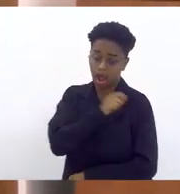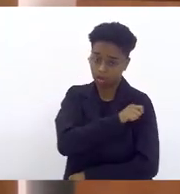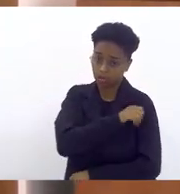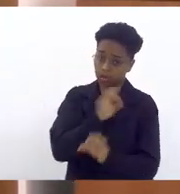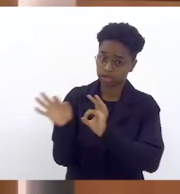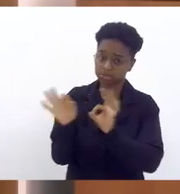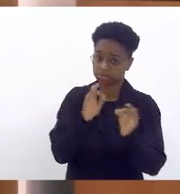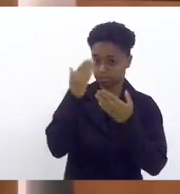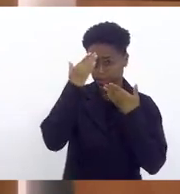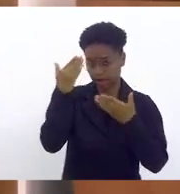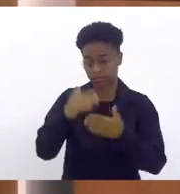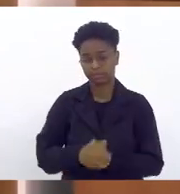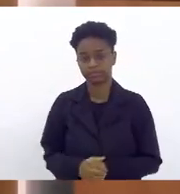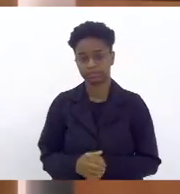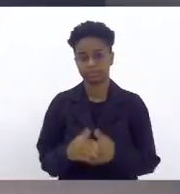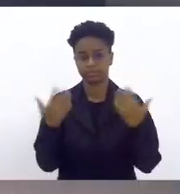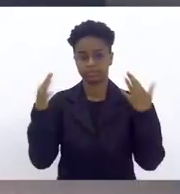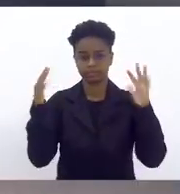esse evento